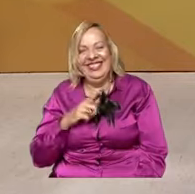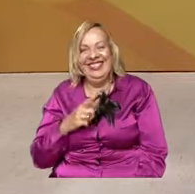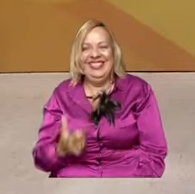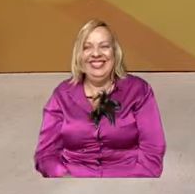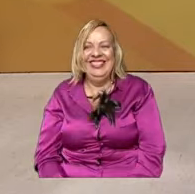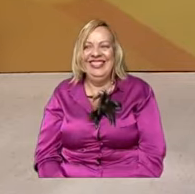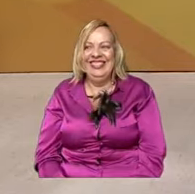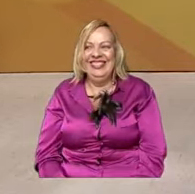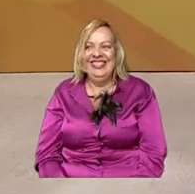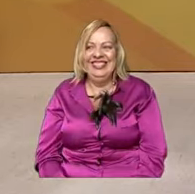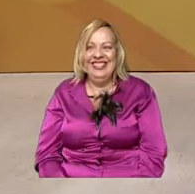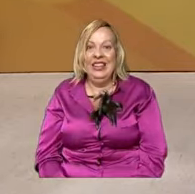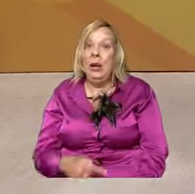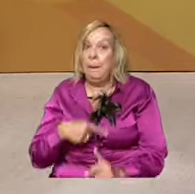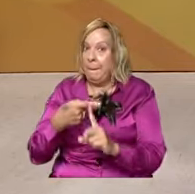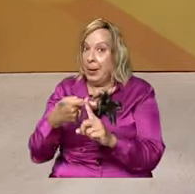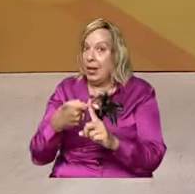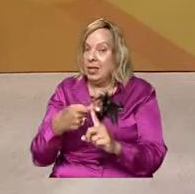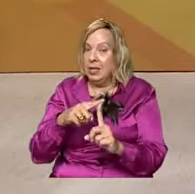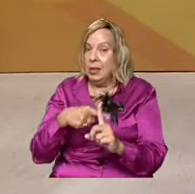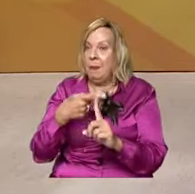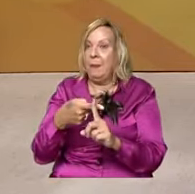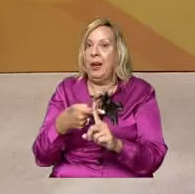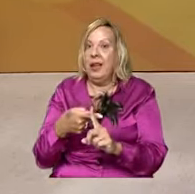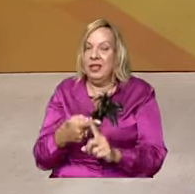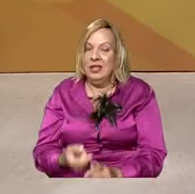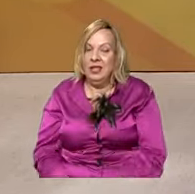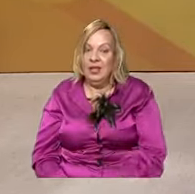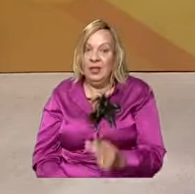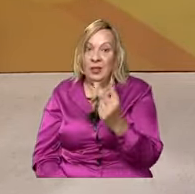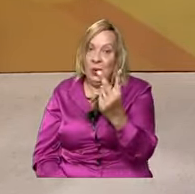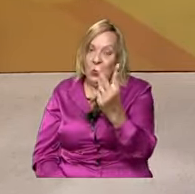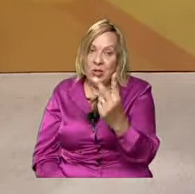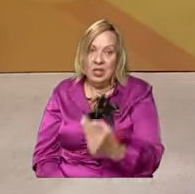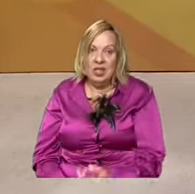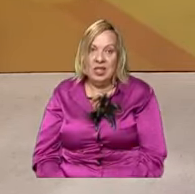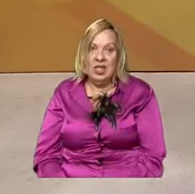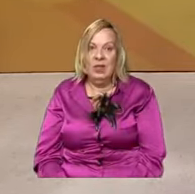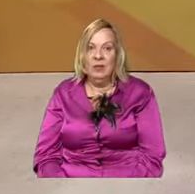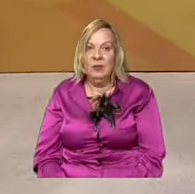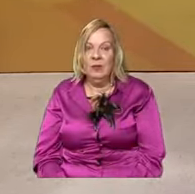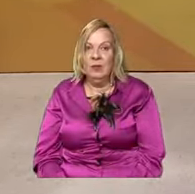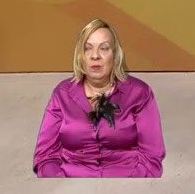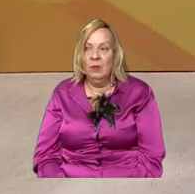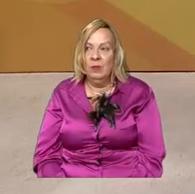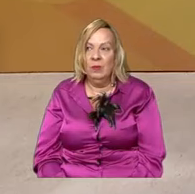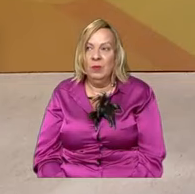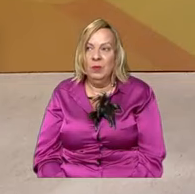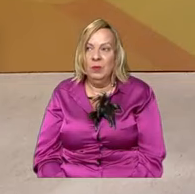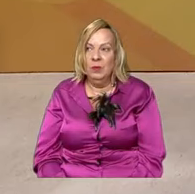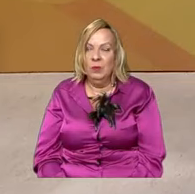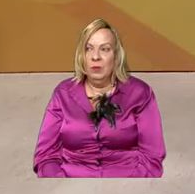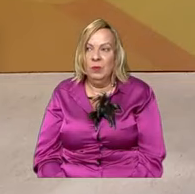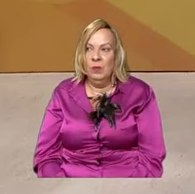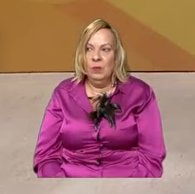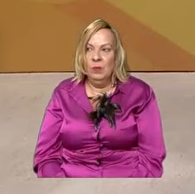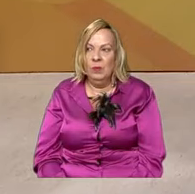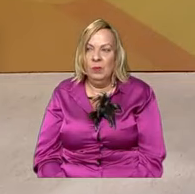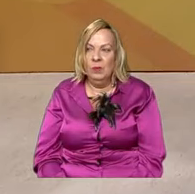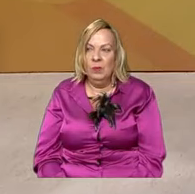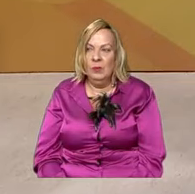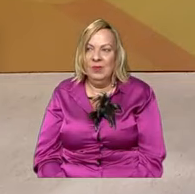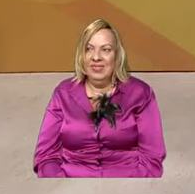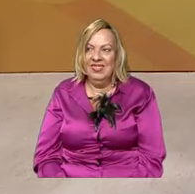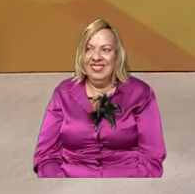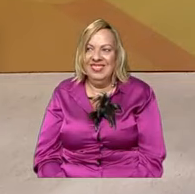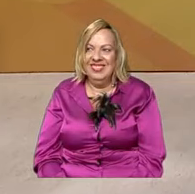mais, somando, entendeu? Entendeu, Fabão? Dois em um, dois entendeu? Em um. Entendeu, é mais. Aí você faria o quê? Uma Tracker